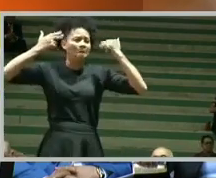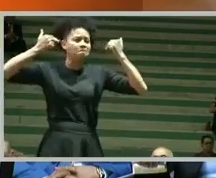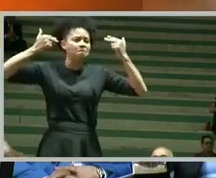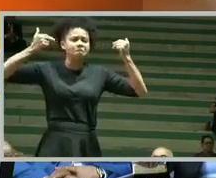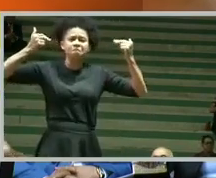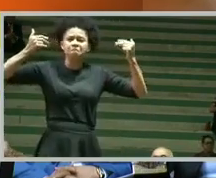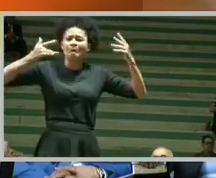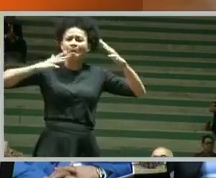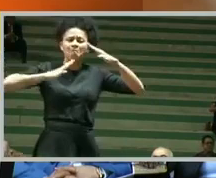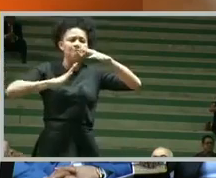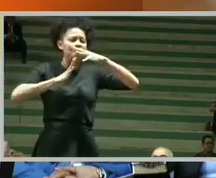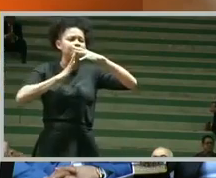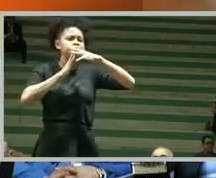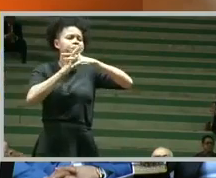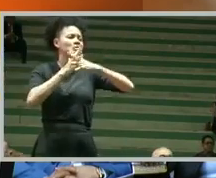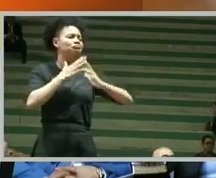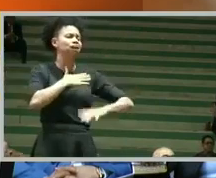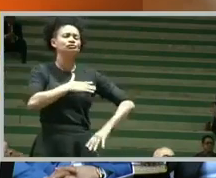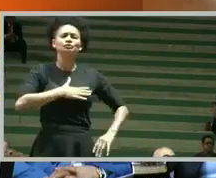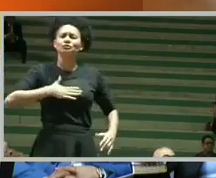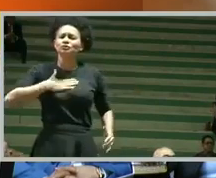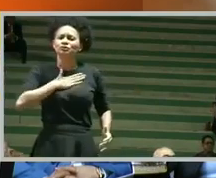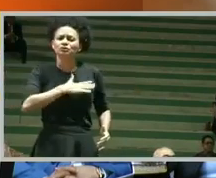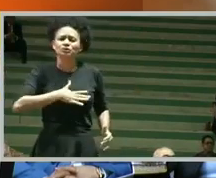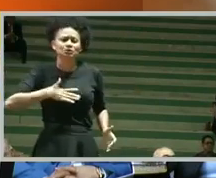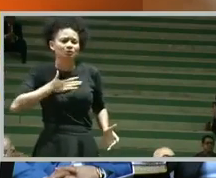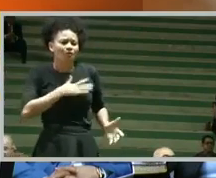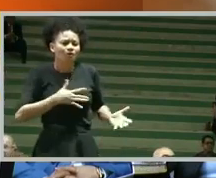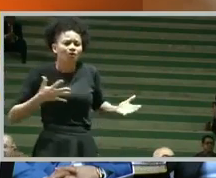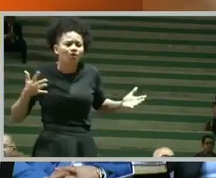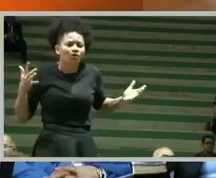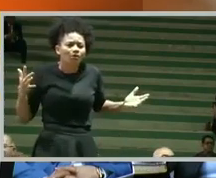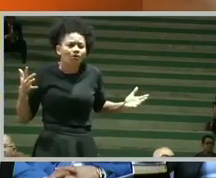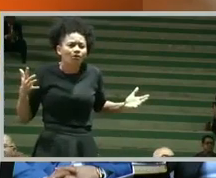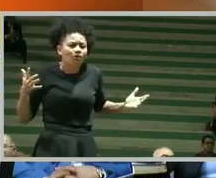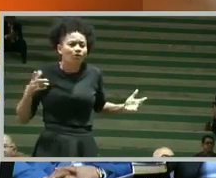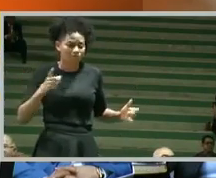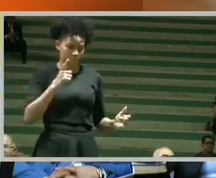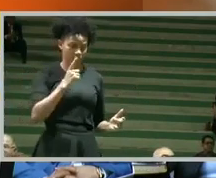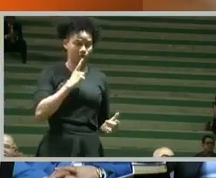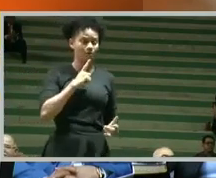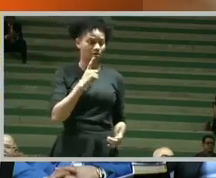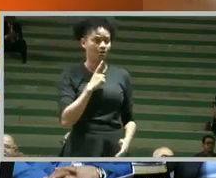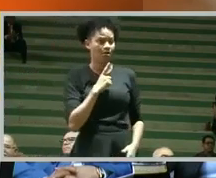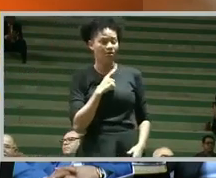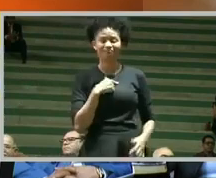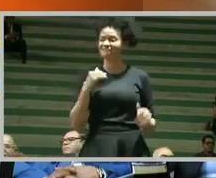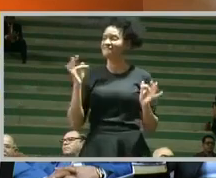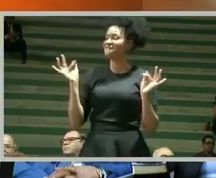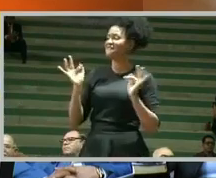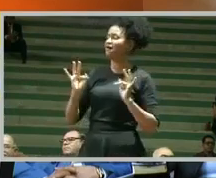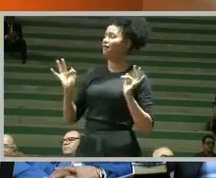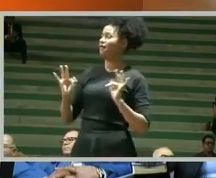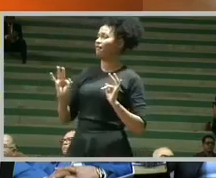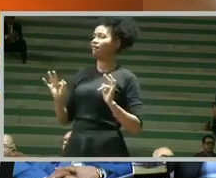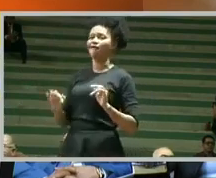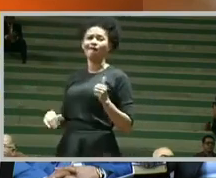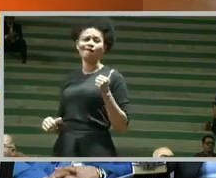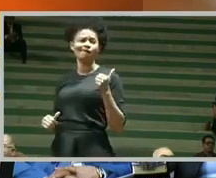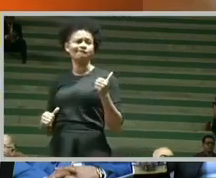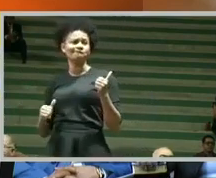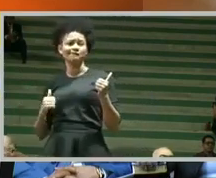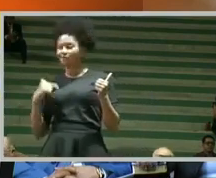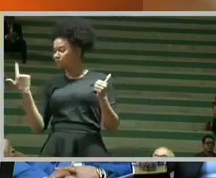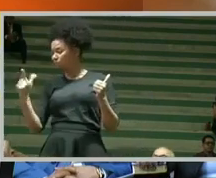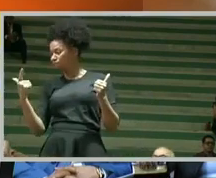ser plenamente satisfeito. Se tem, estou feliz. Se